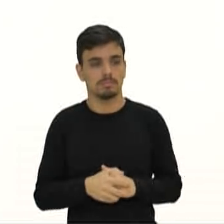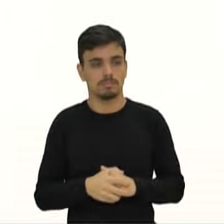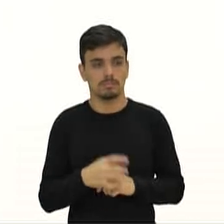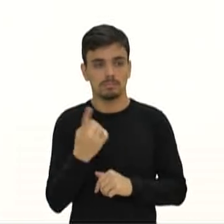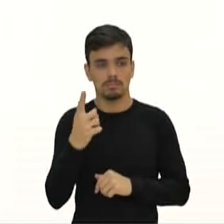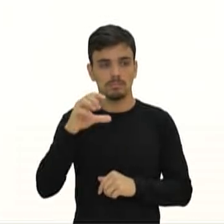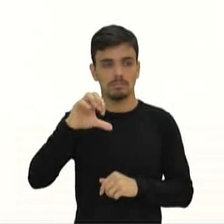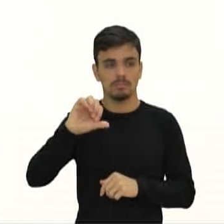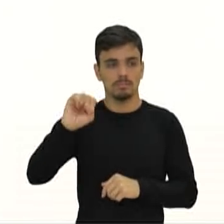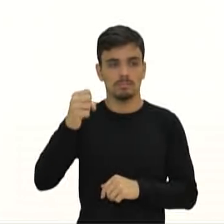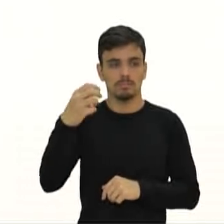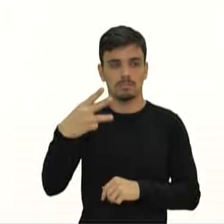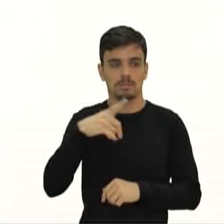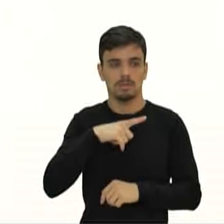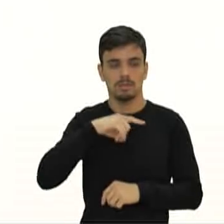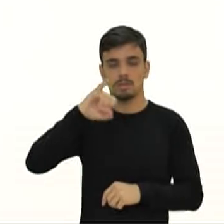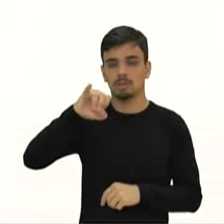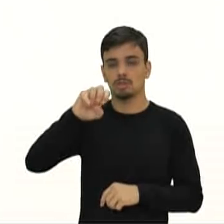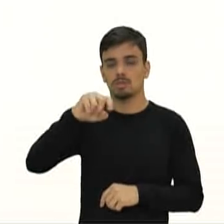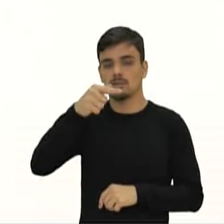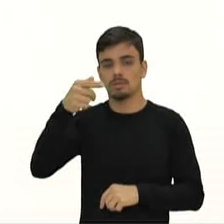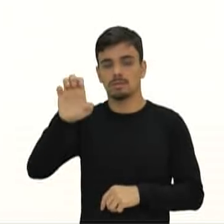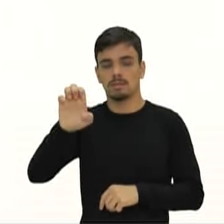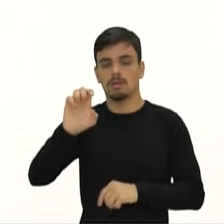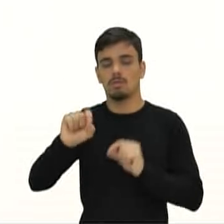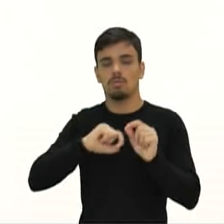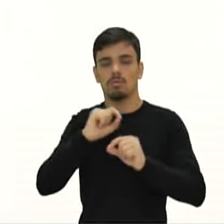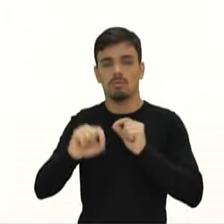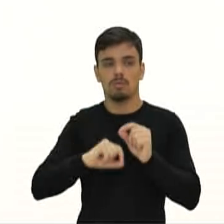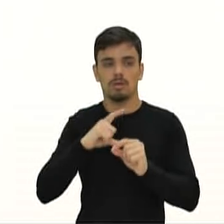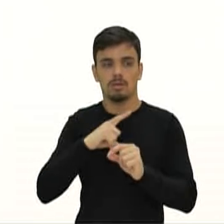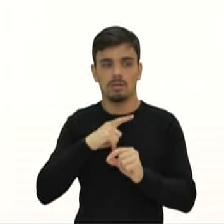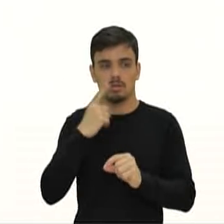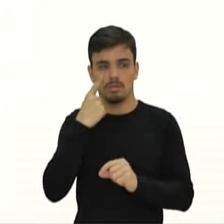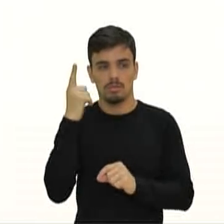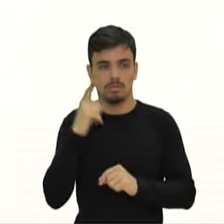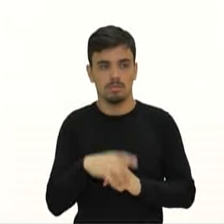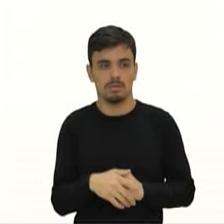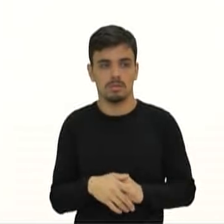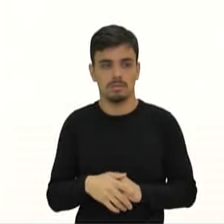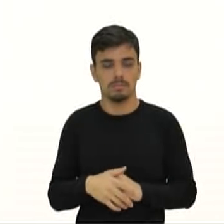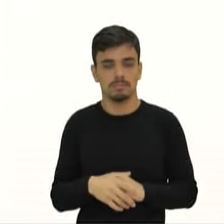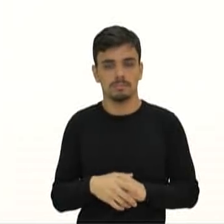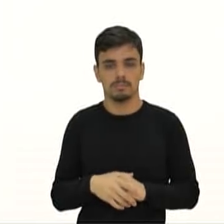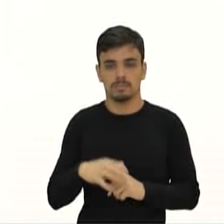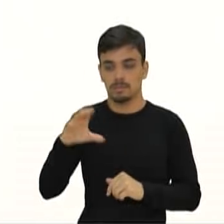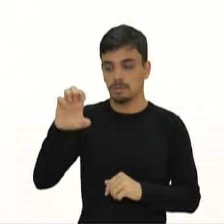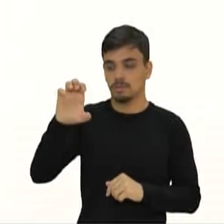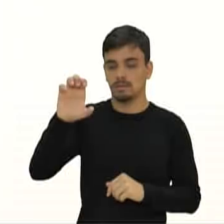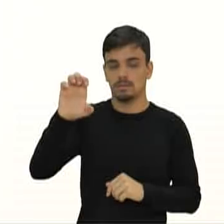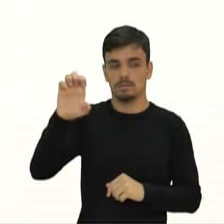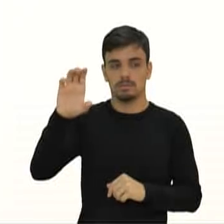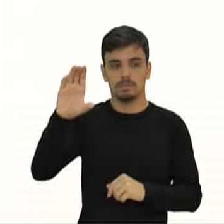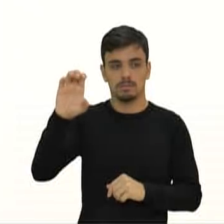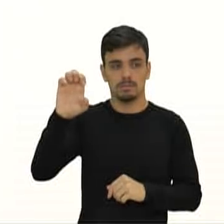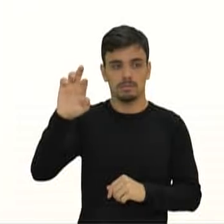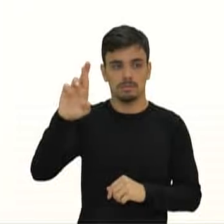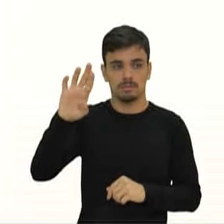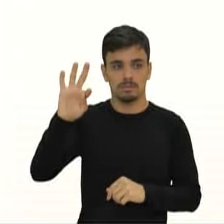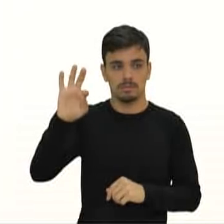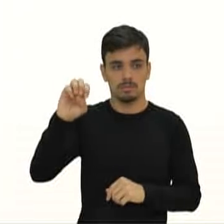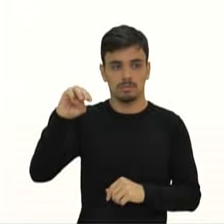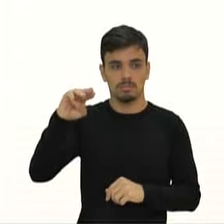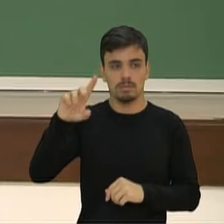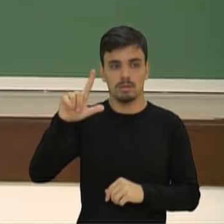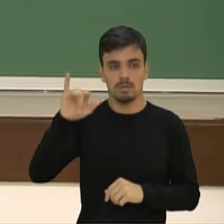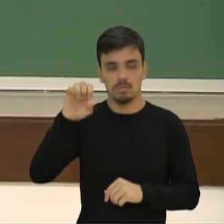José Bahaker trabalhou com a ideia da ceratomileuse, onde esse cirurgião colombiano ele